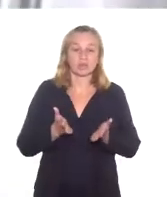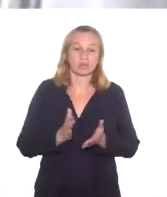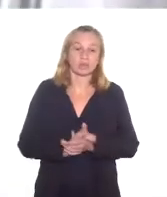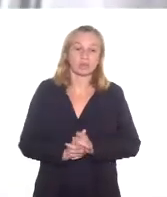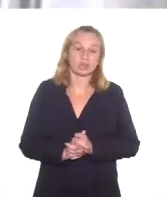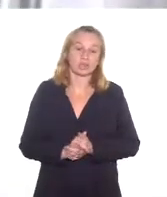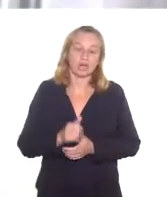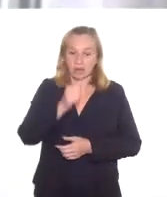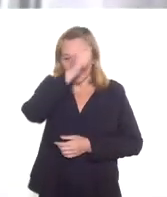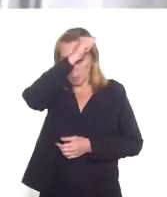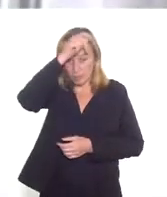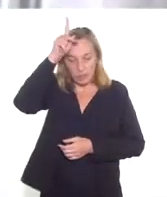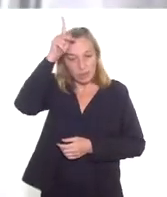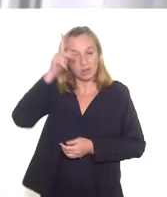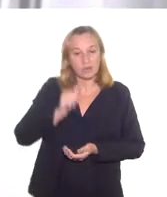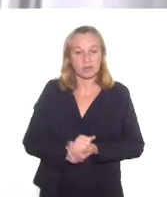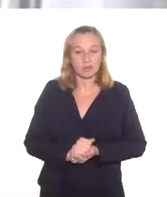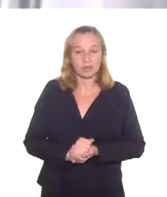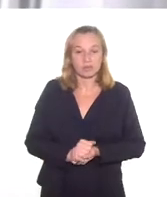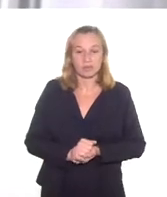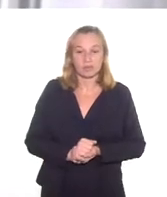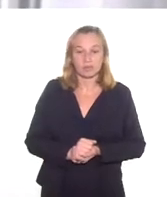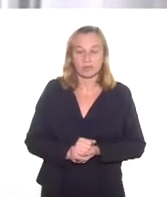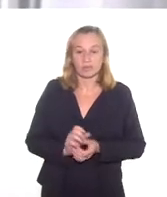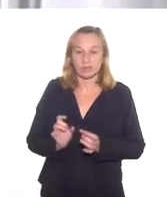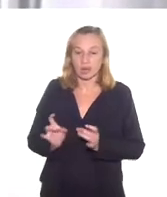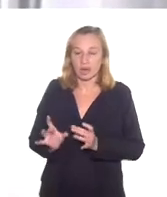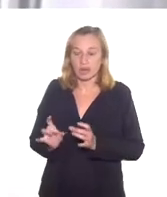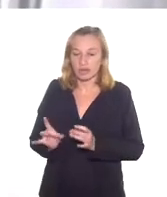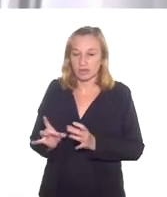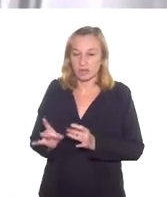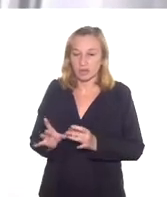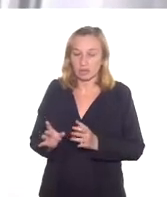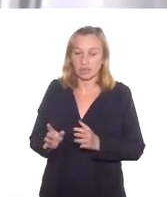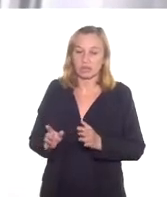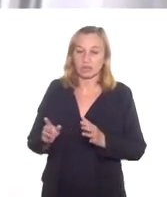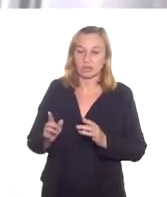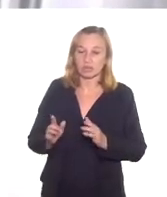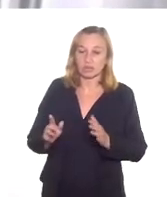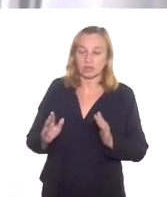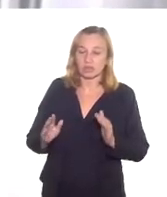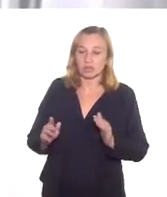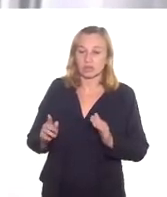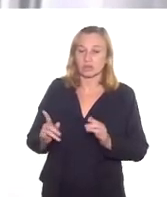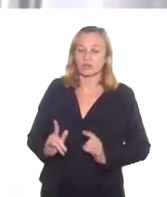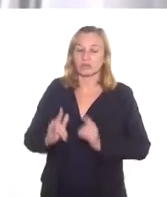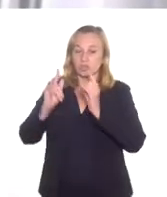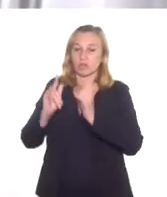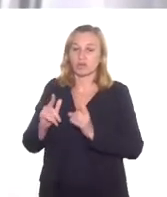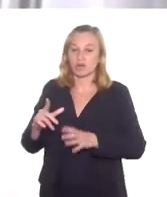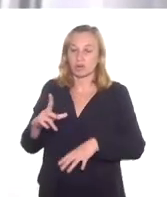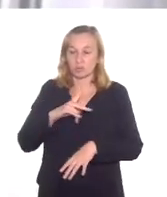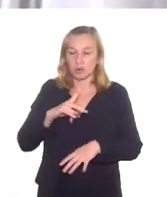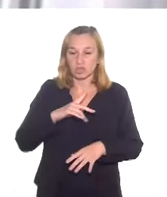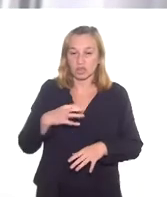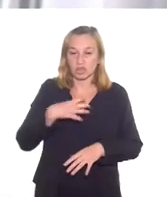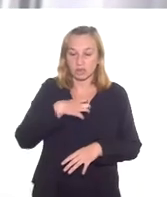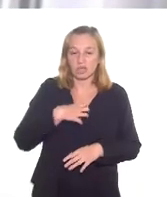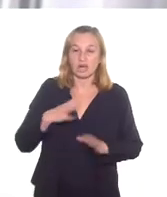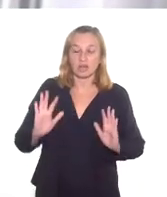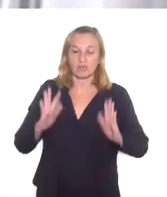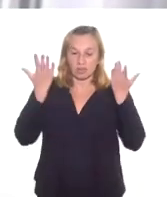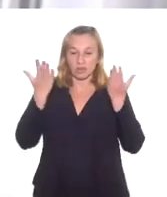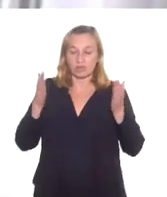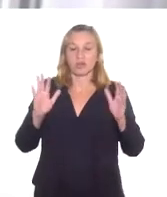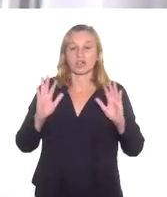em que a prefeitura cogita a venda do imóvel. Esse projeto é muito importante nesse sentido. Parabéns, deputado Dionísio Lins. Viva a escola pública, viva a